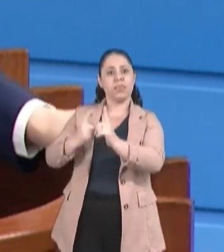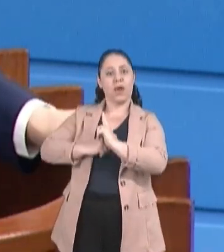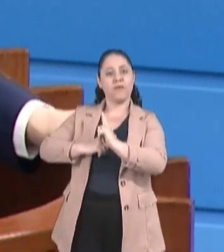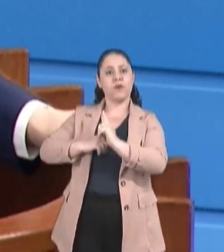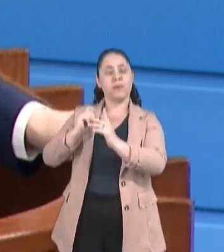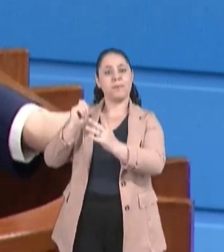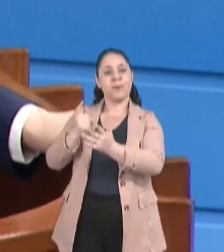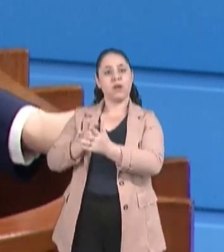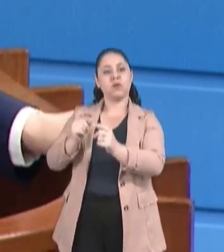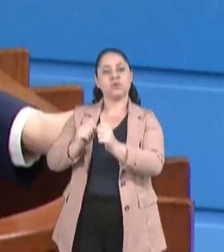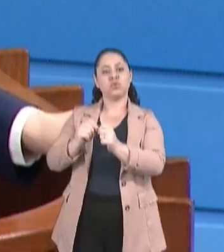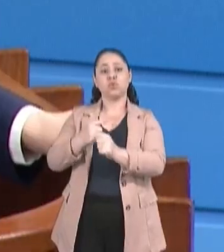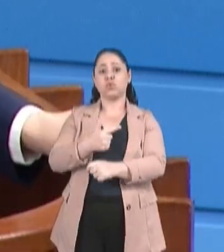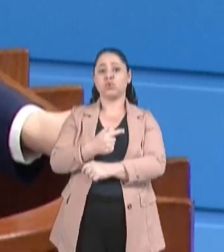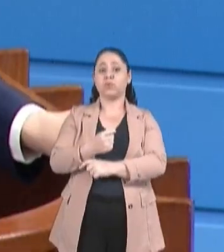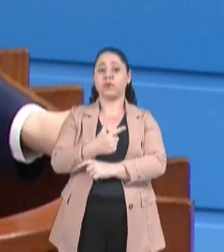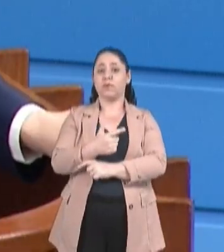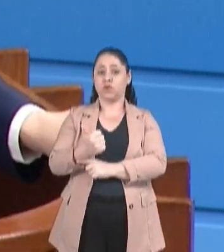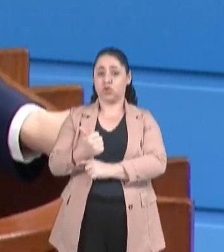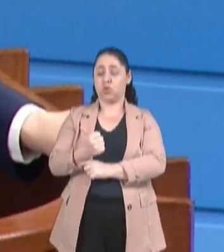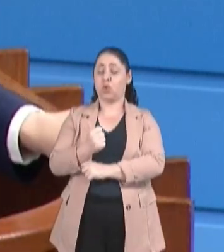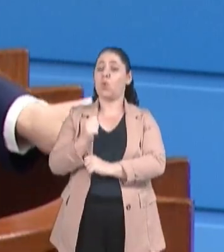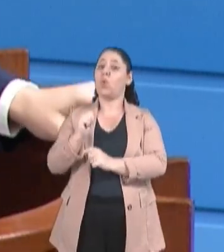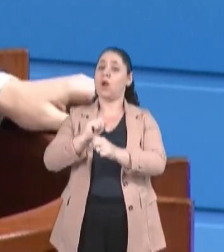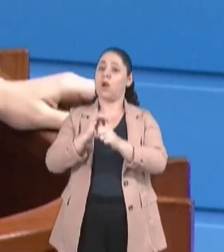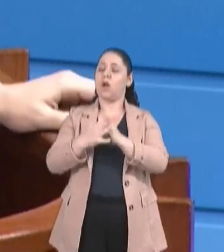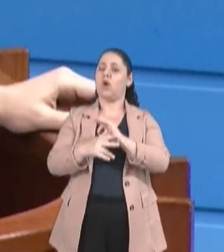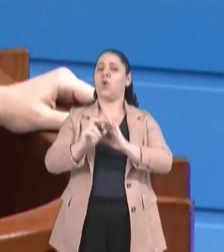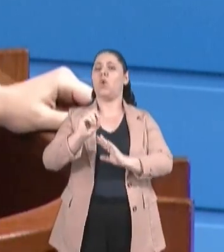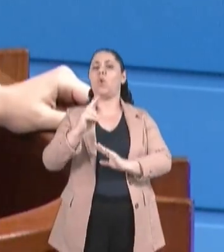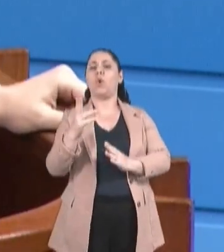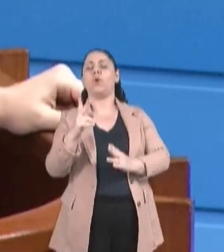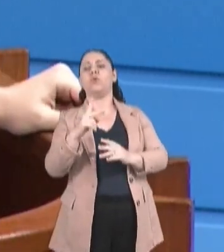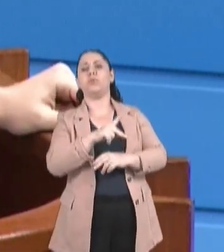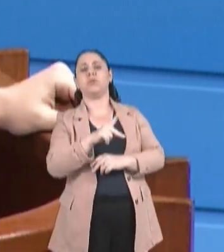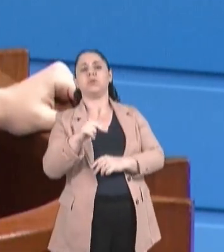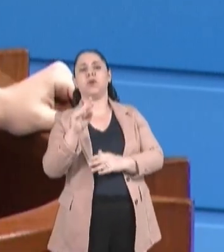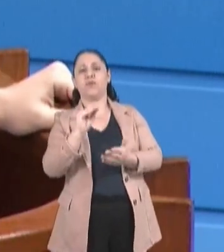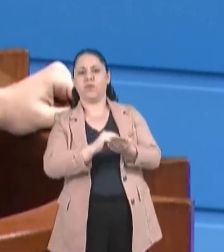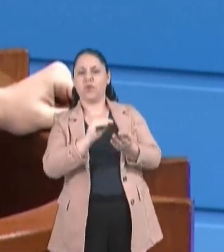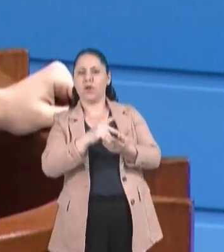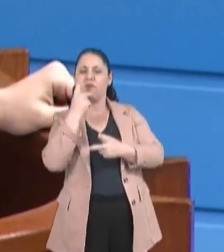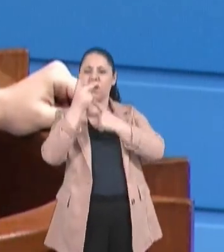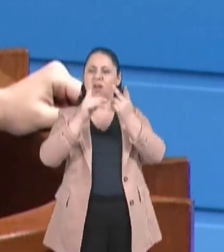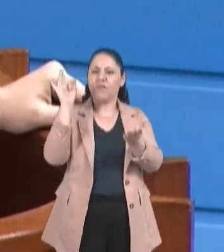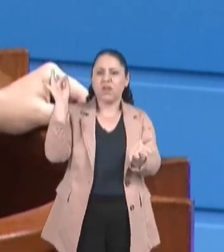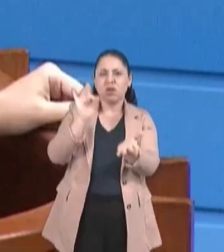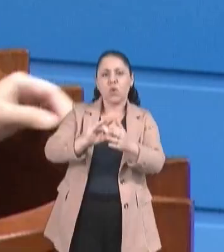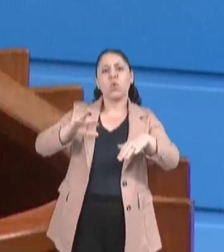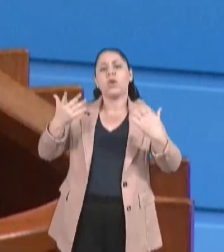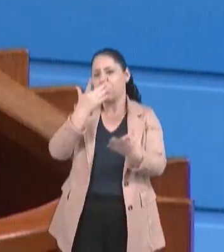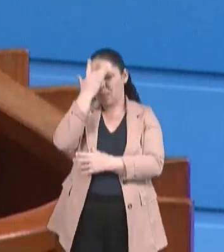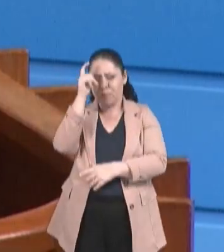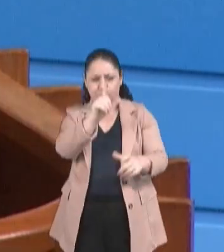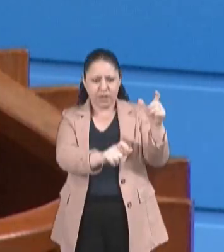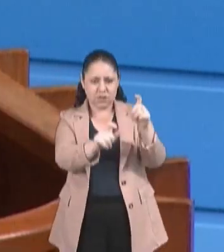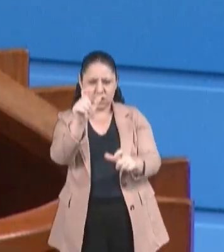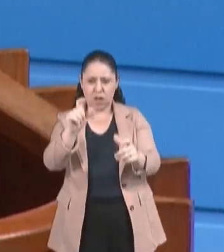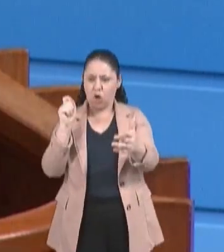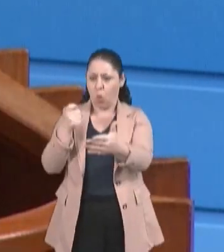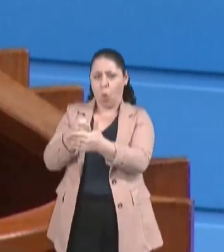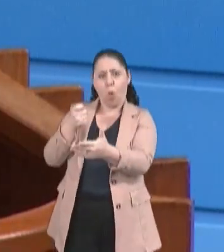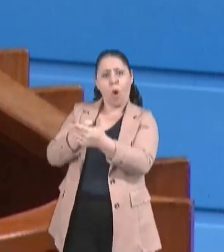da CACEMES face 2021, que era o ano da pandemia, ou o presidente da CACEMES falta com a verdade ao dizer que as pessoas que